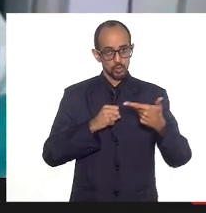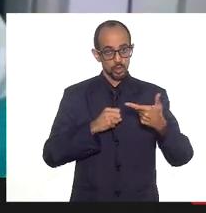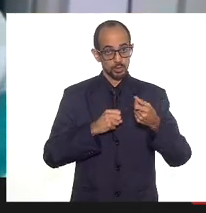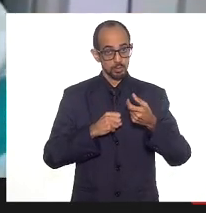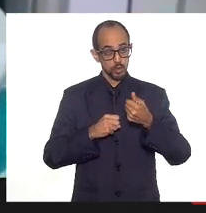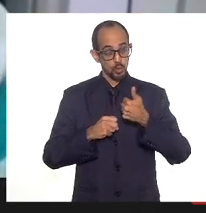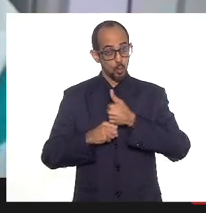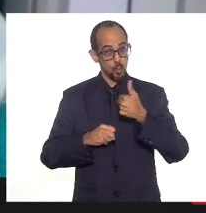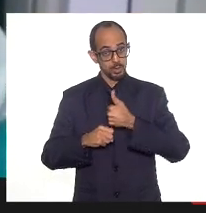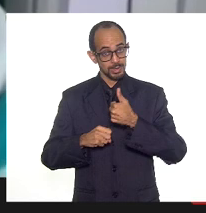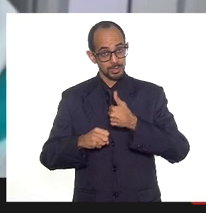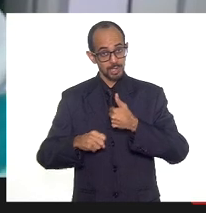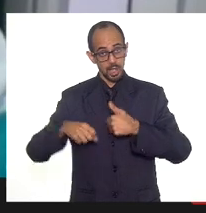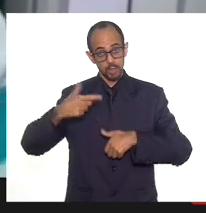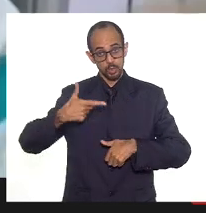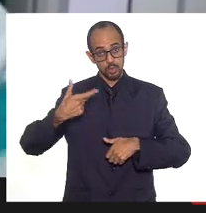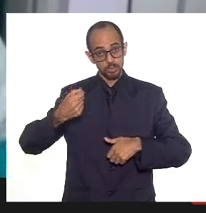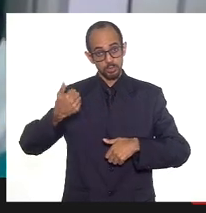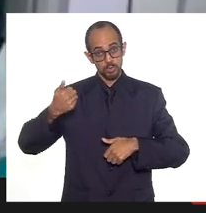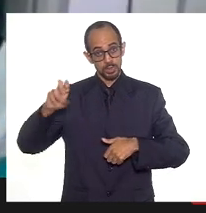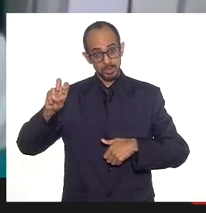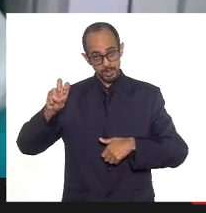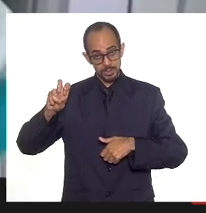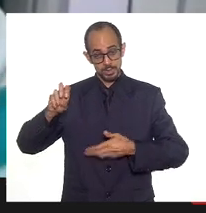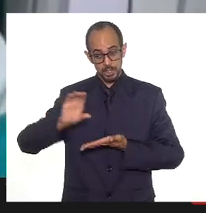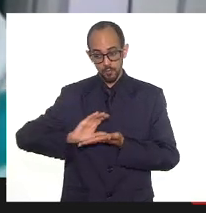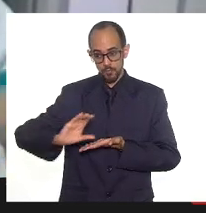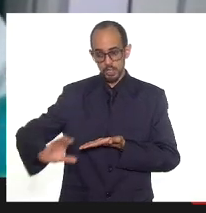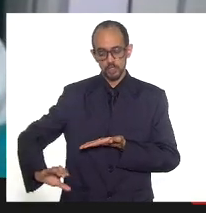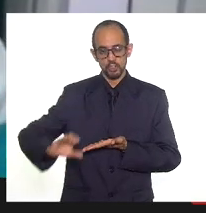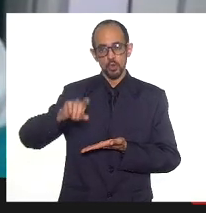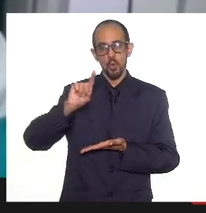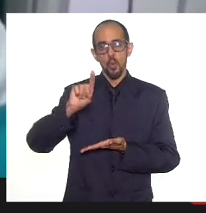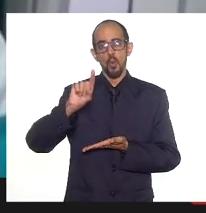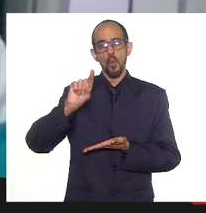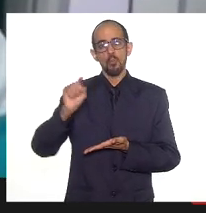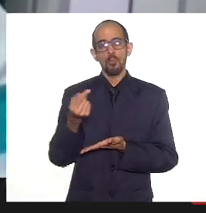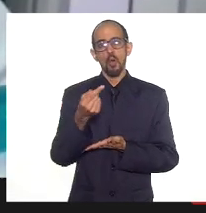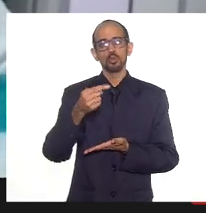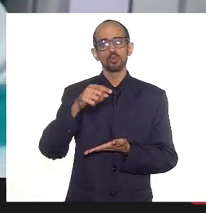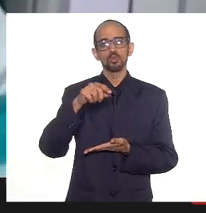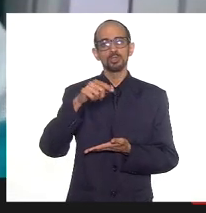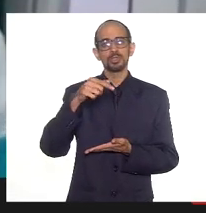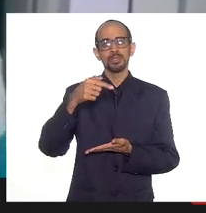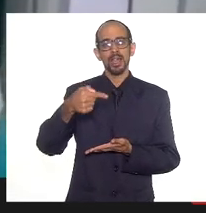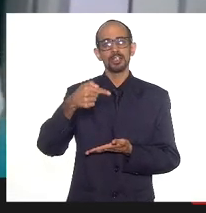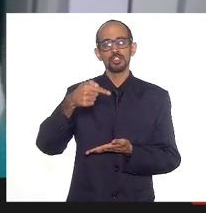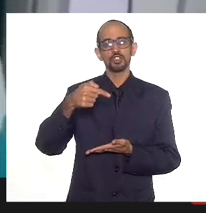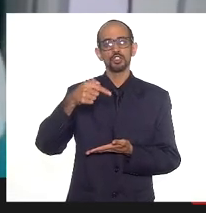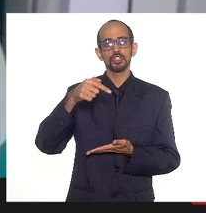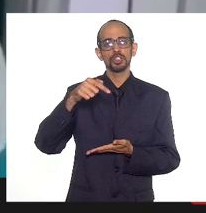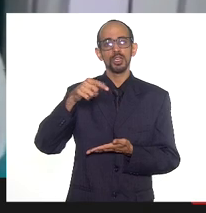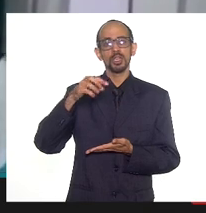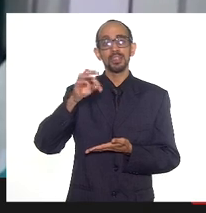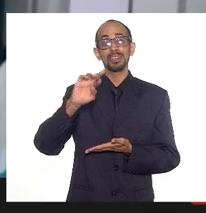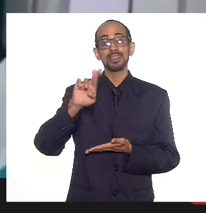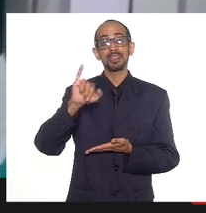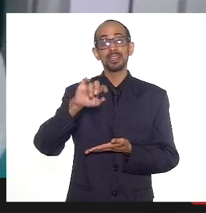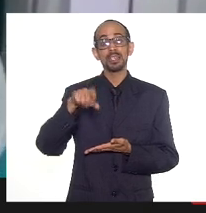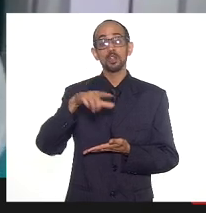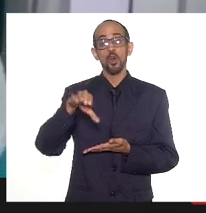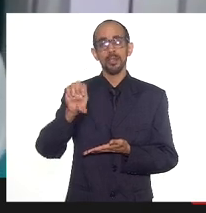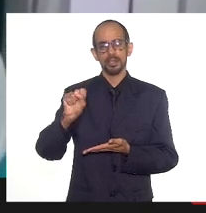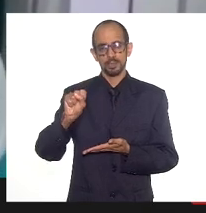inverteu 1,7 trilhão de dólares em ciência e tecnologia na China nesse intervalo de 5 anos. Só em